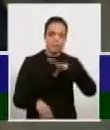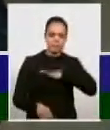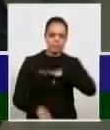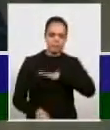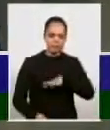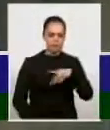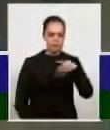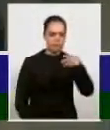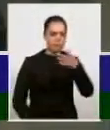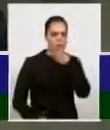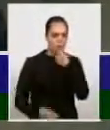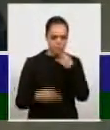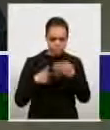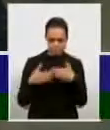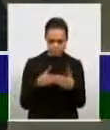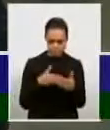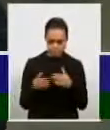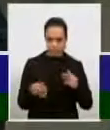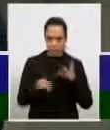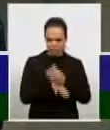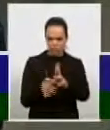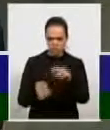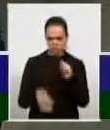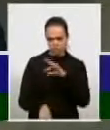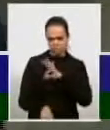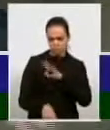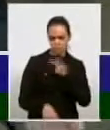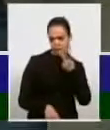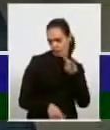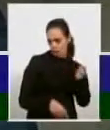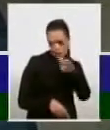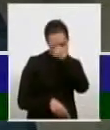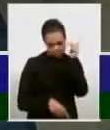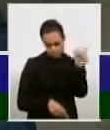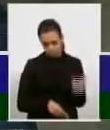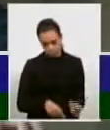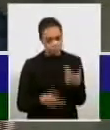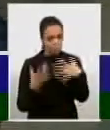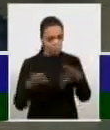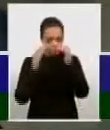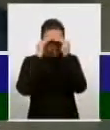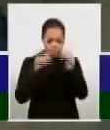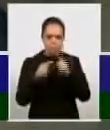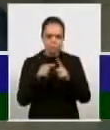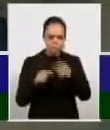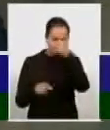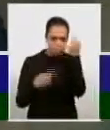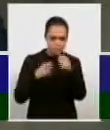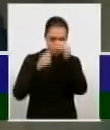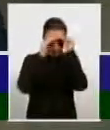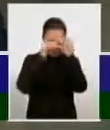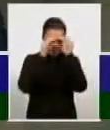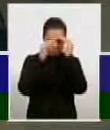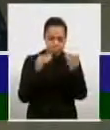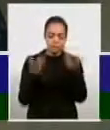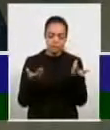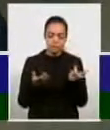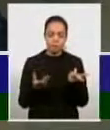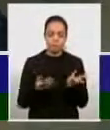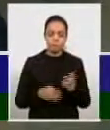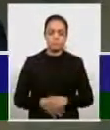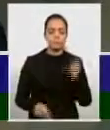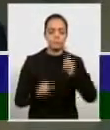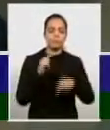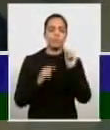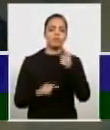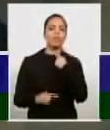Bovilela. O cobrador 10 vai lá e chama o policial e fala, tira um cidadão ali que não quer respeitar. Porque as pessoas têm que aprender a respeitar as outras. Não